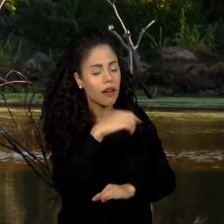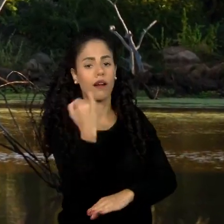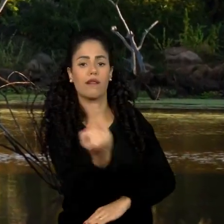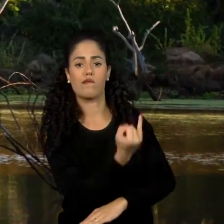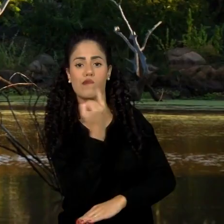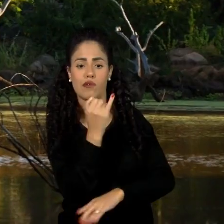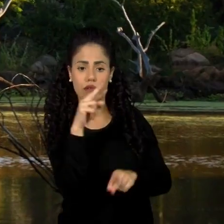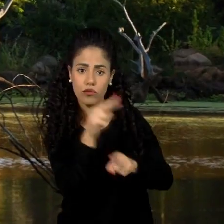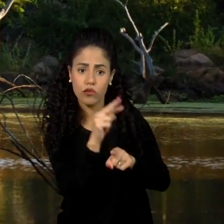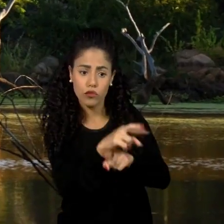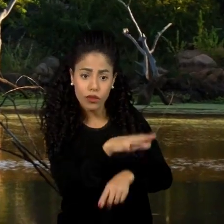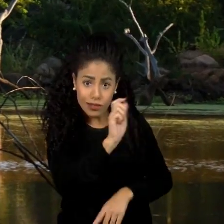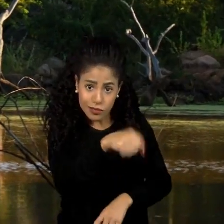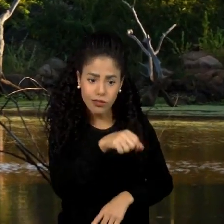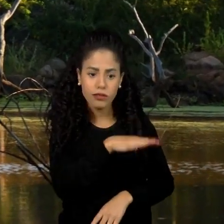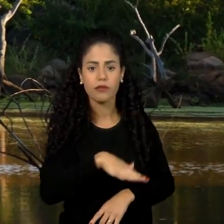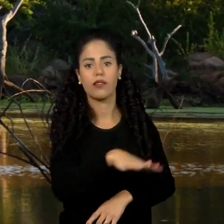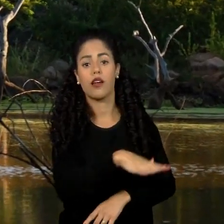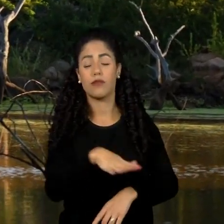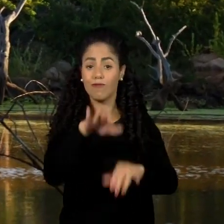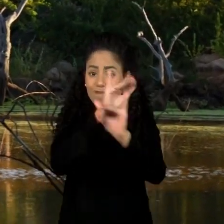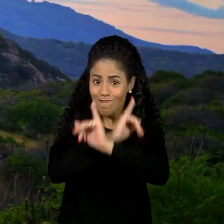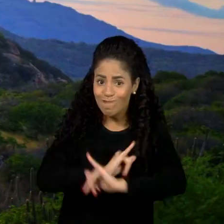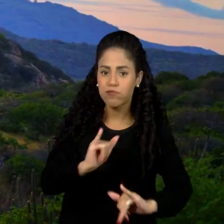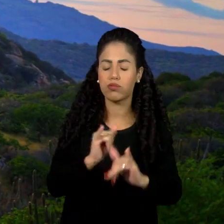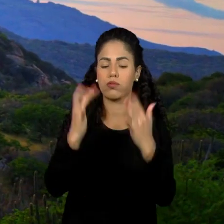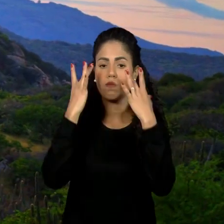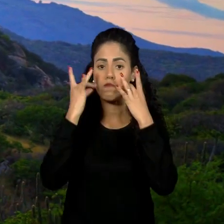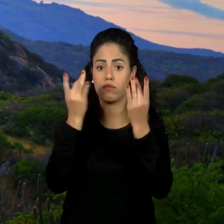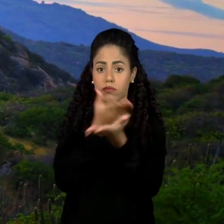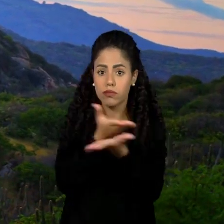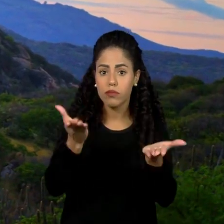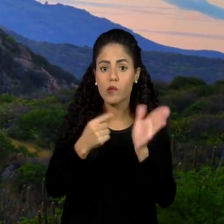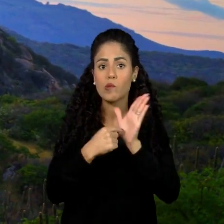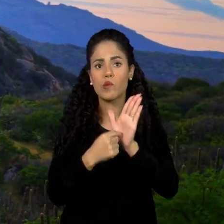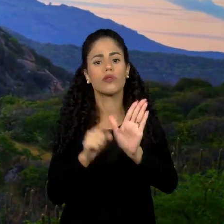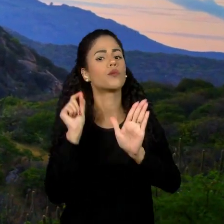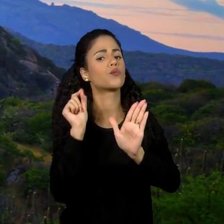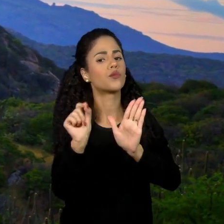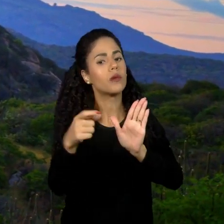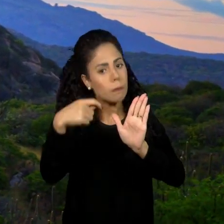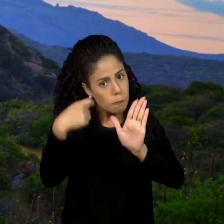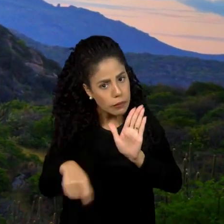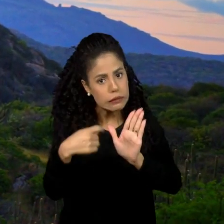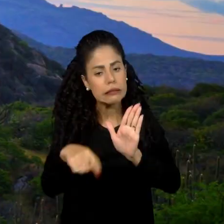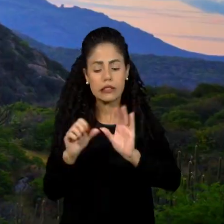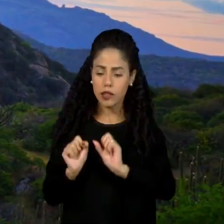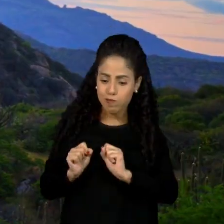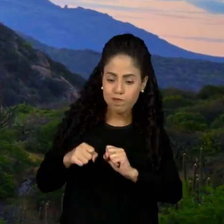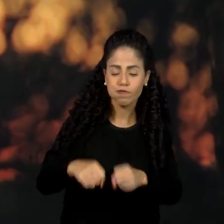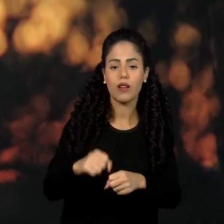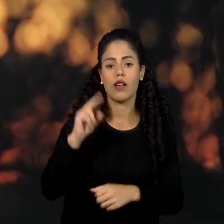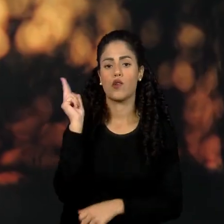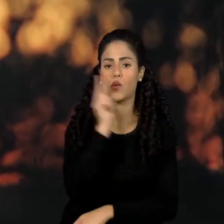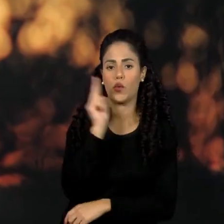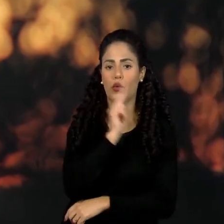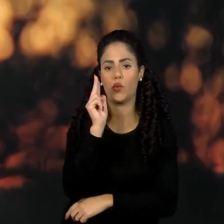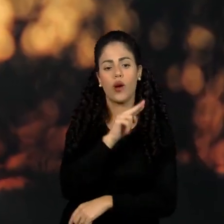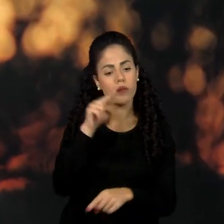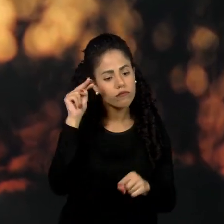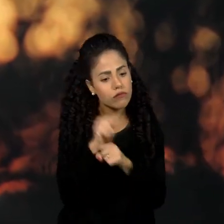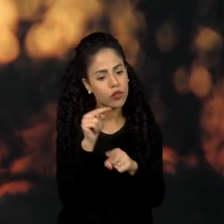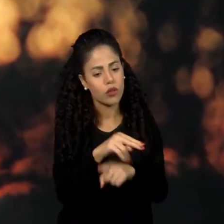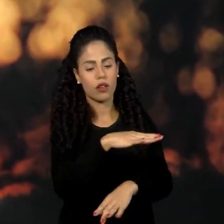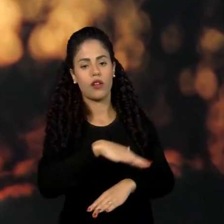estudo desse, nós queremos criar um alerta, né? A gente quer mostrar que é preciso tomar uma atitude urgente para